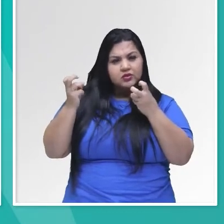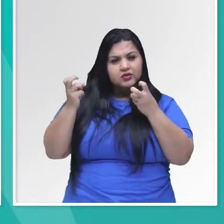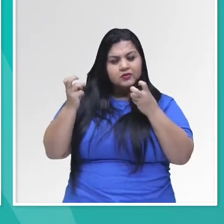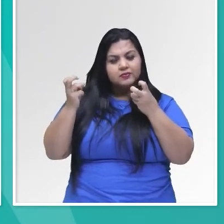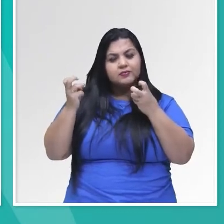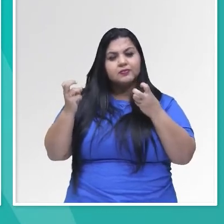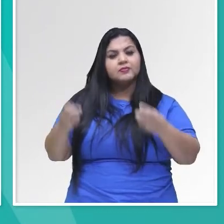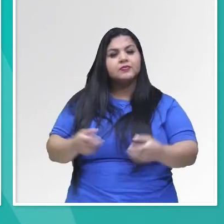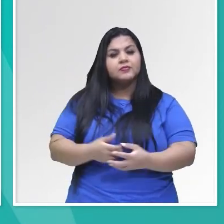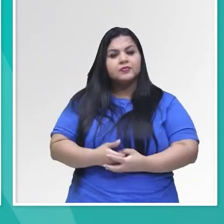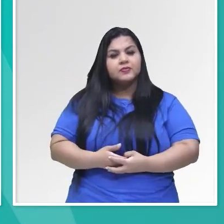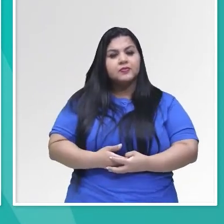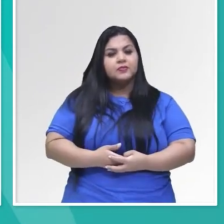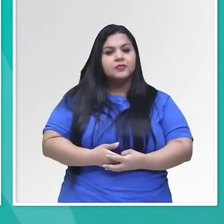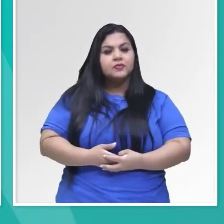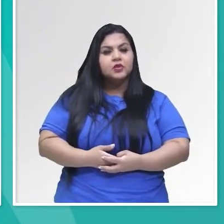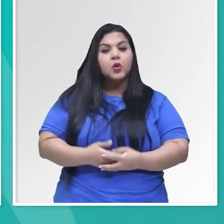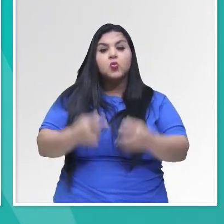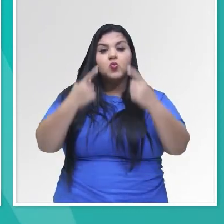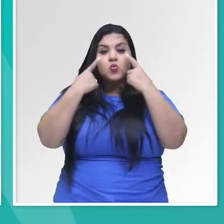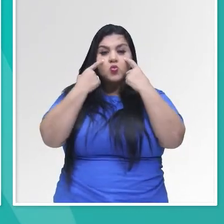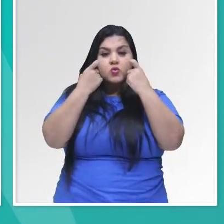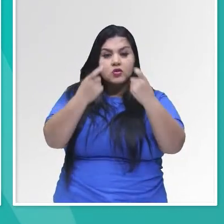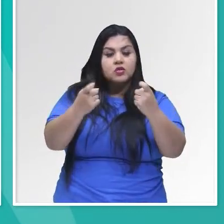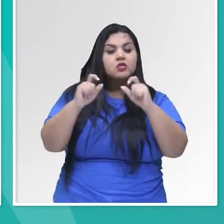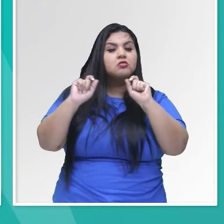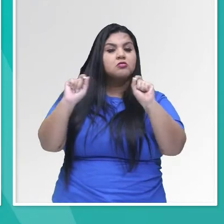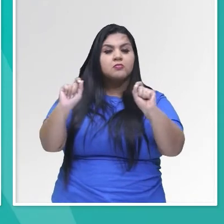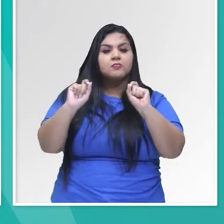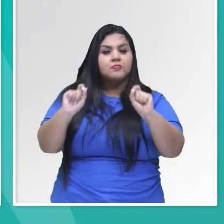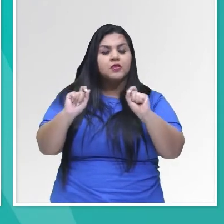amada? Olha que interessante isso aí, por favor.